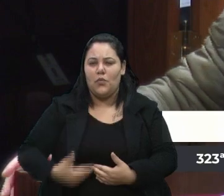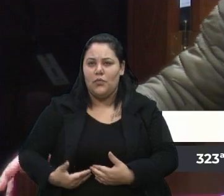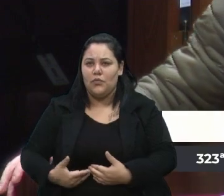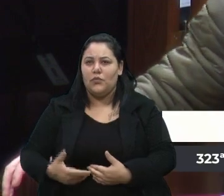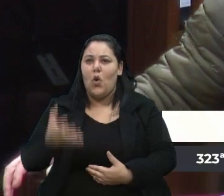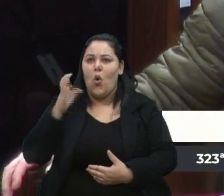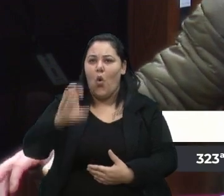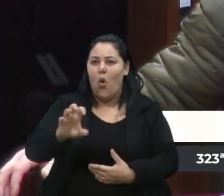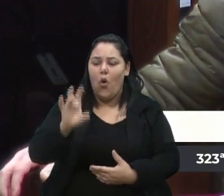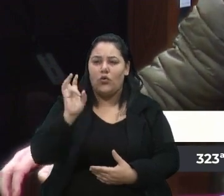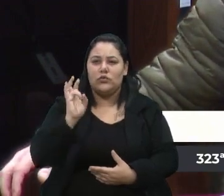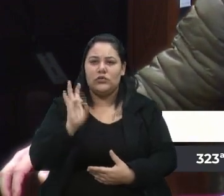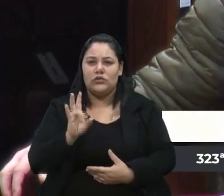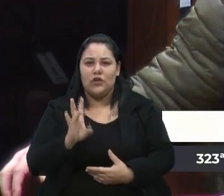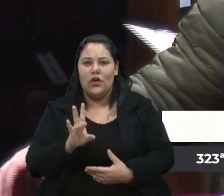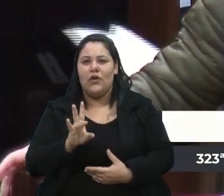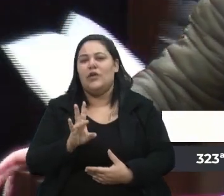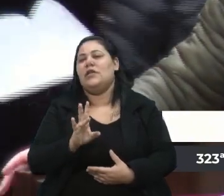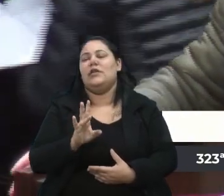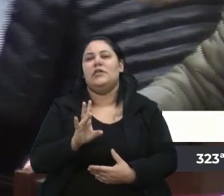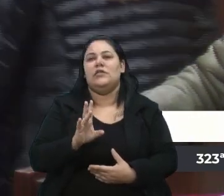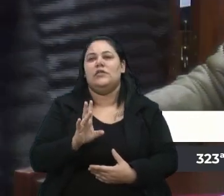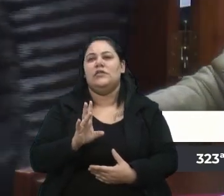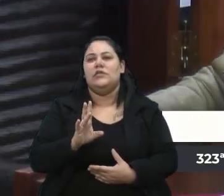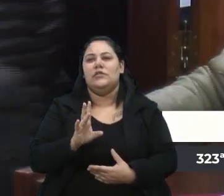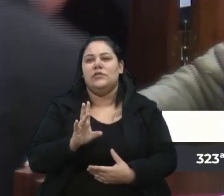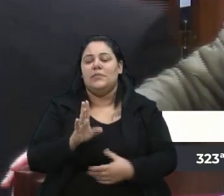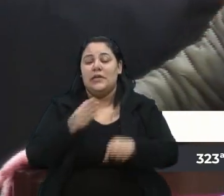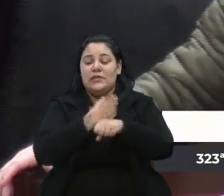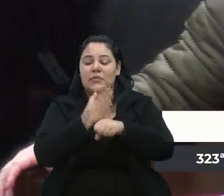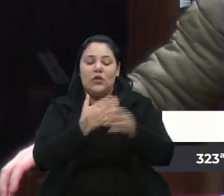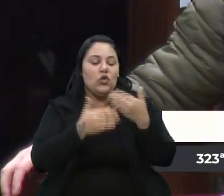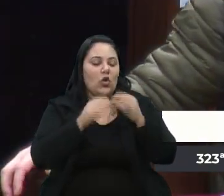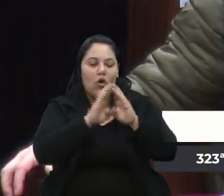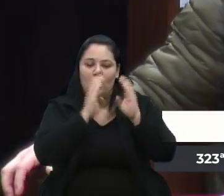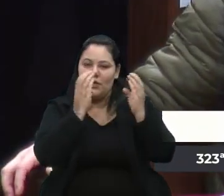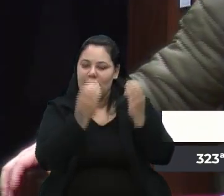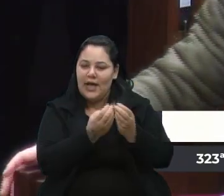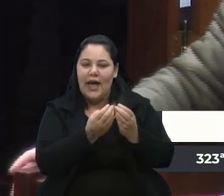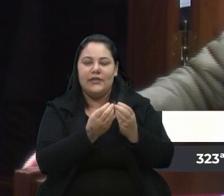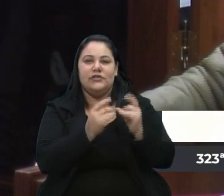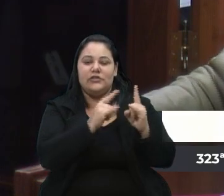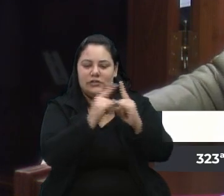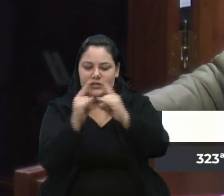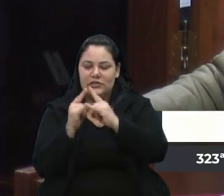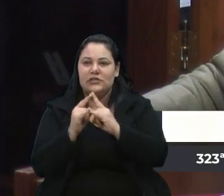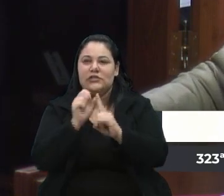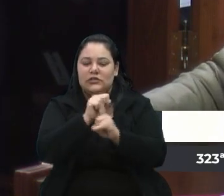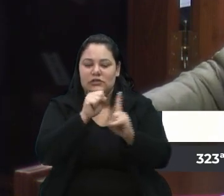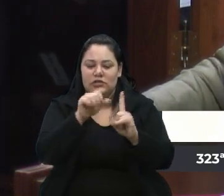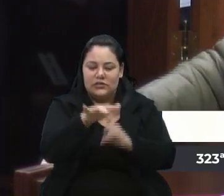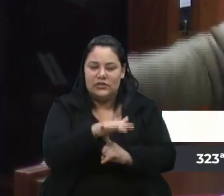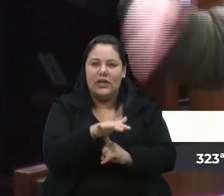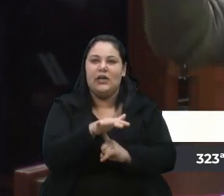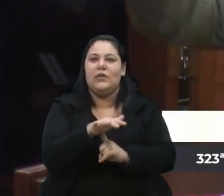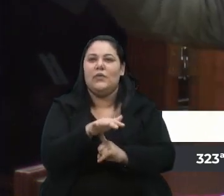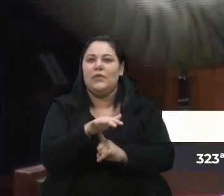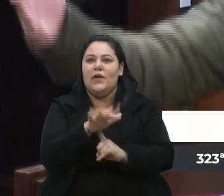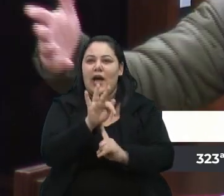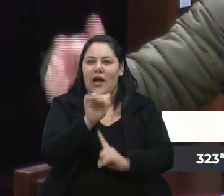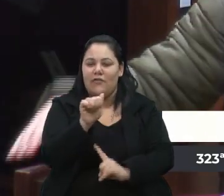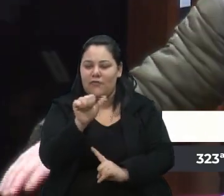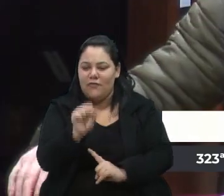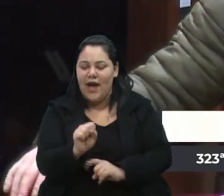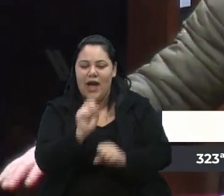às drogas envolvendo toda a comunidade envolvendo as entidades assistenciais a fundação de assistência social a proteção